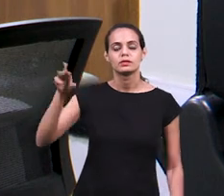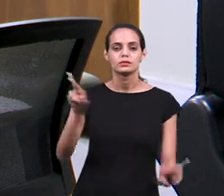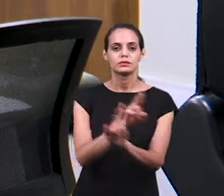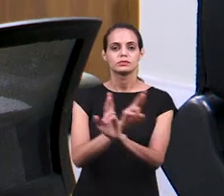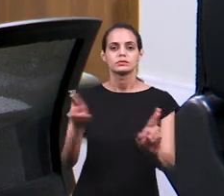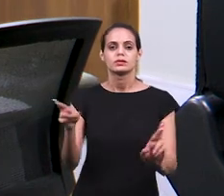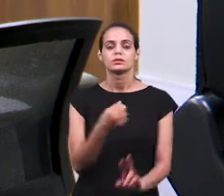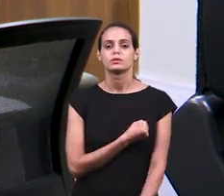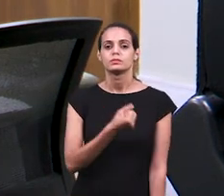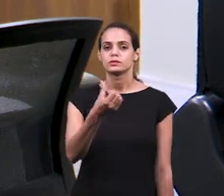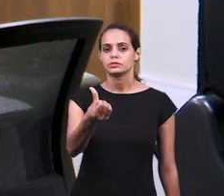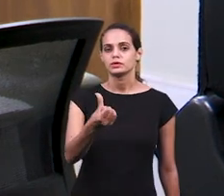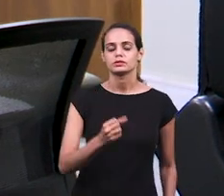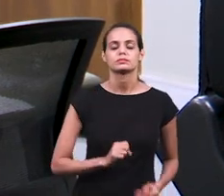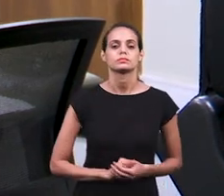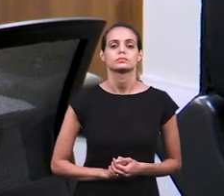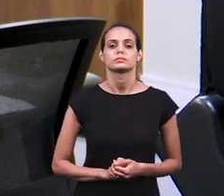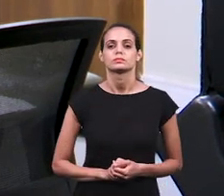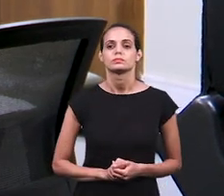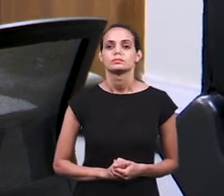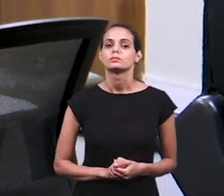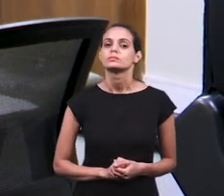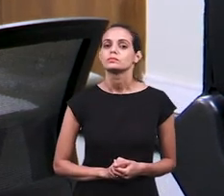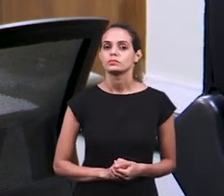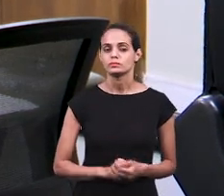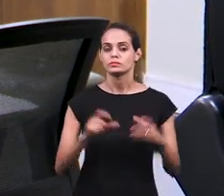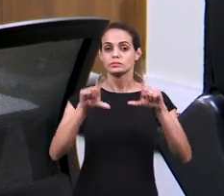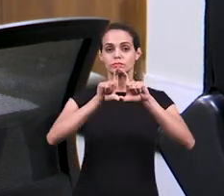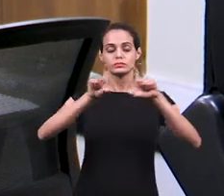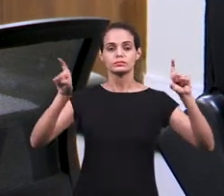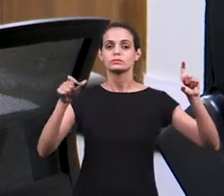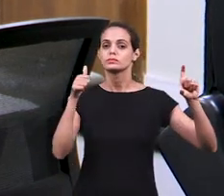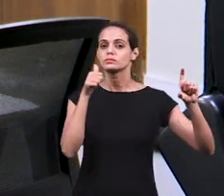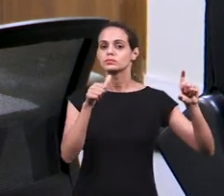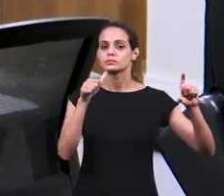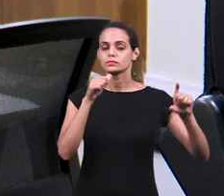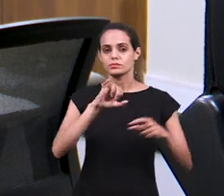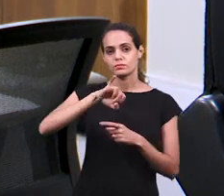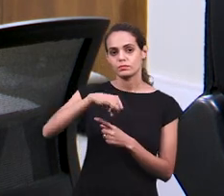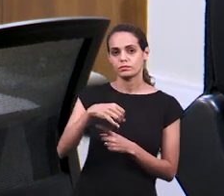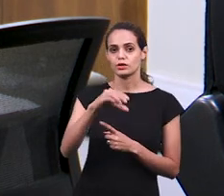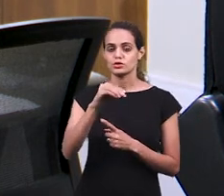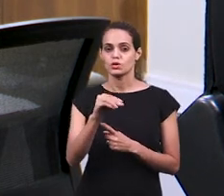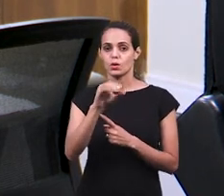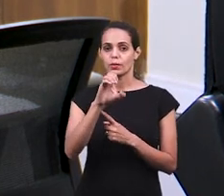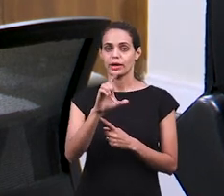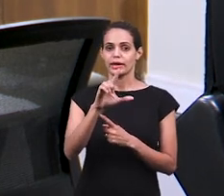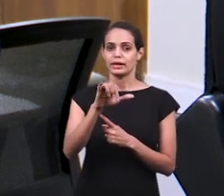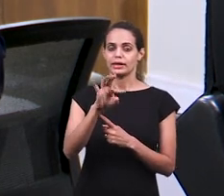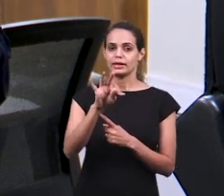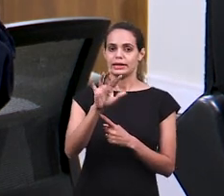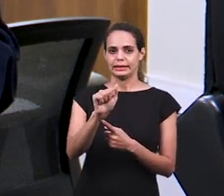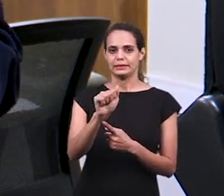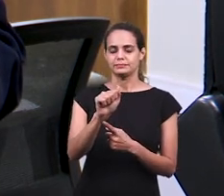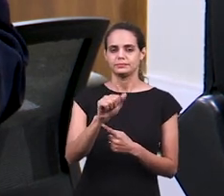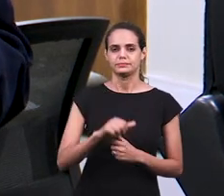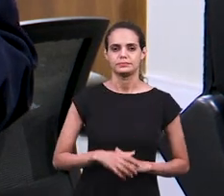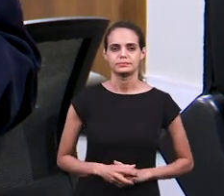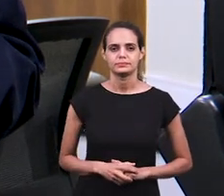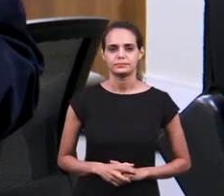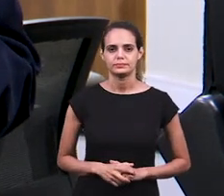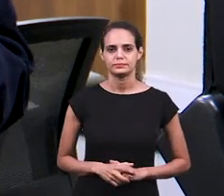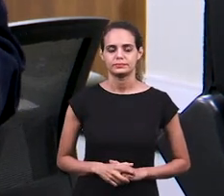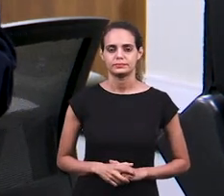relacionada à pergunta número 6. E foi colocada essa frase pela nossa irmã Joelita Alves Santana